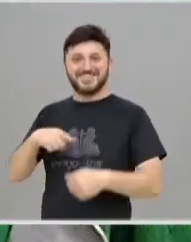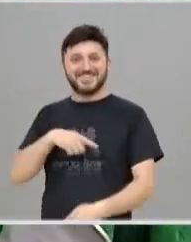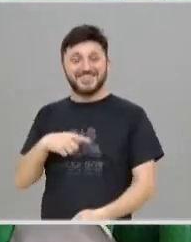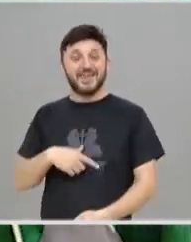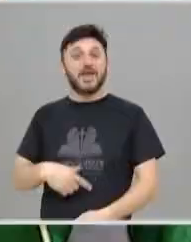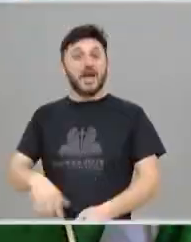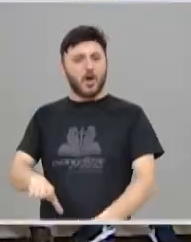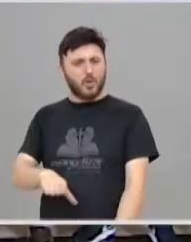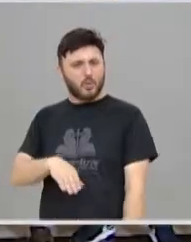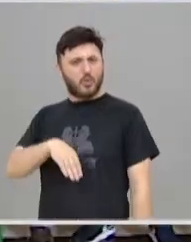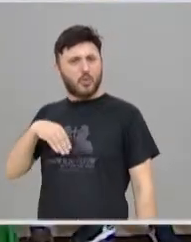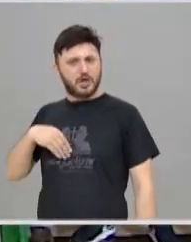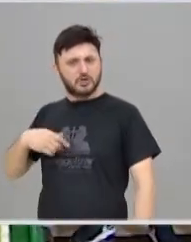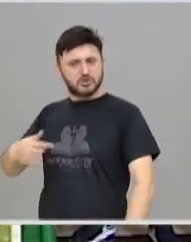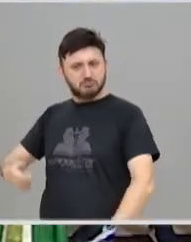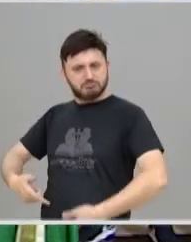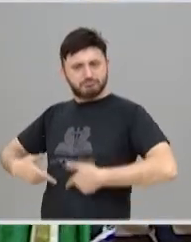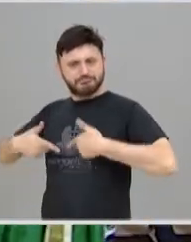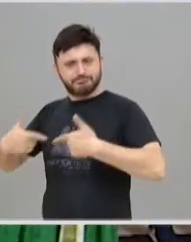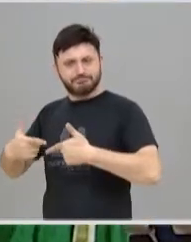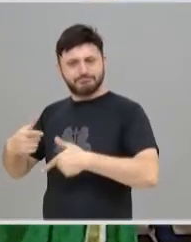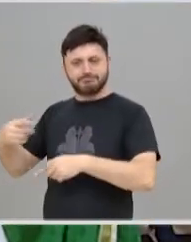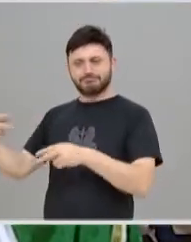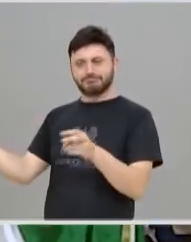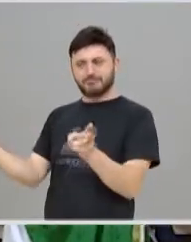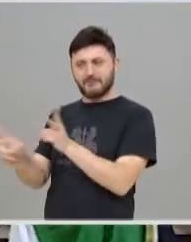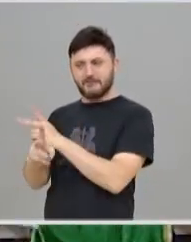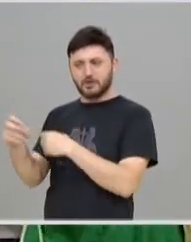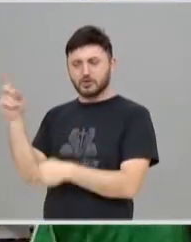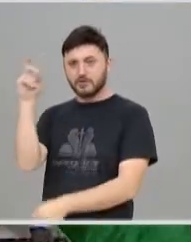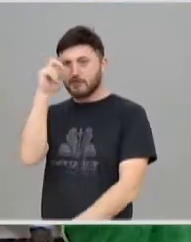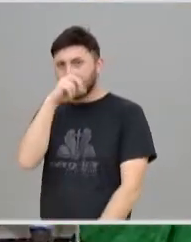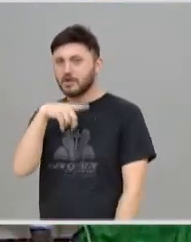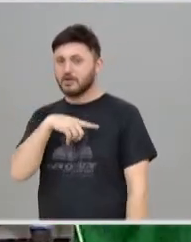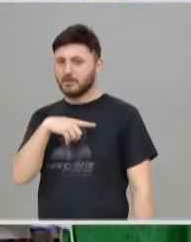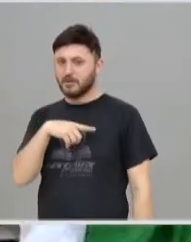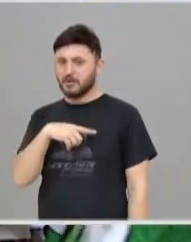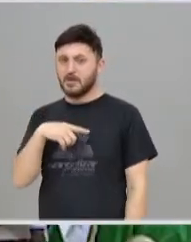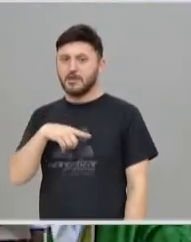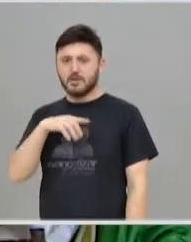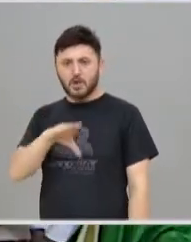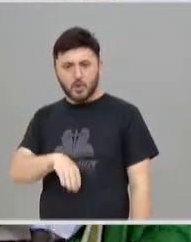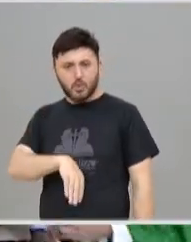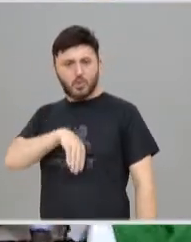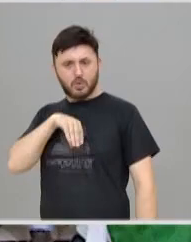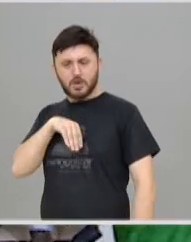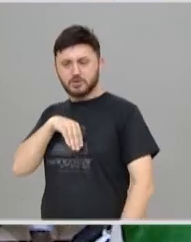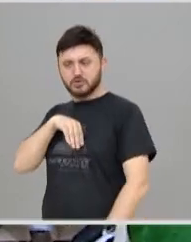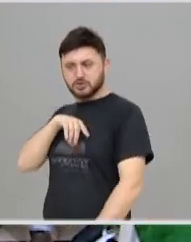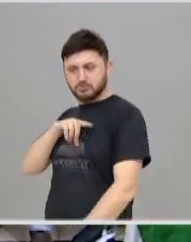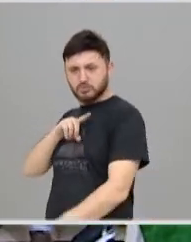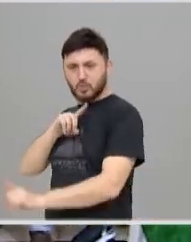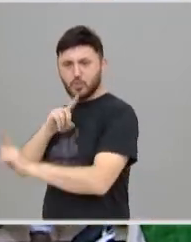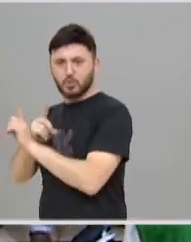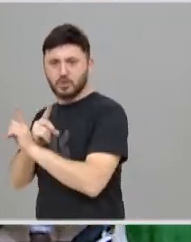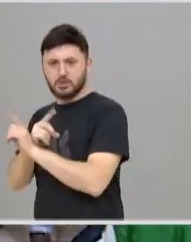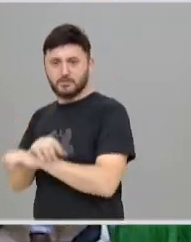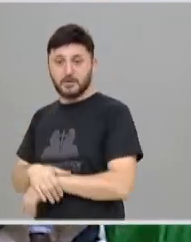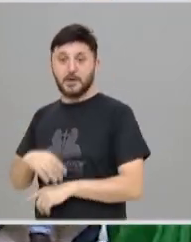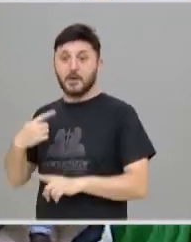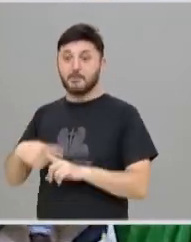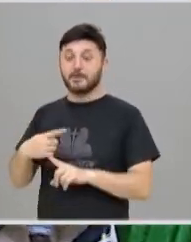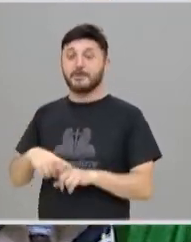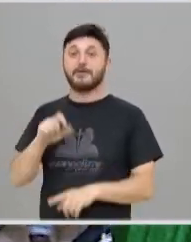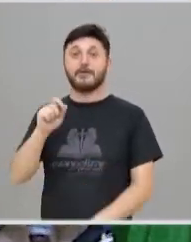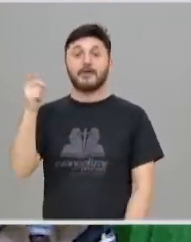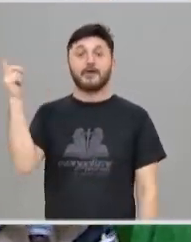de enfrentar os ventos contrários, tenha coragem de ir à contramão, porque quem